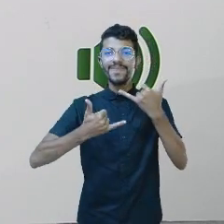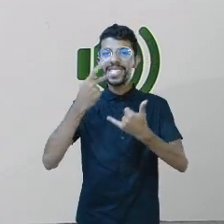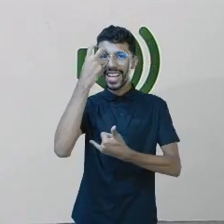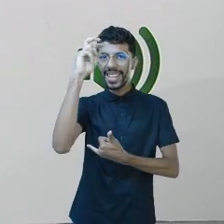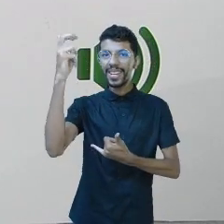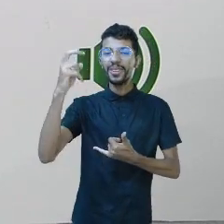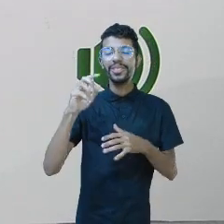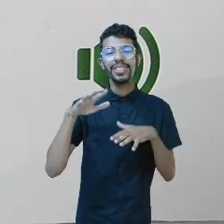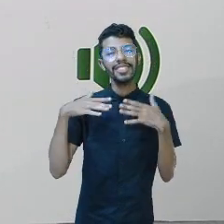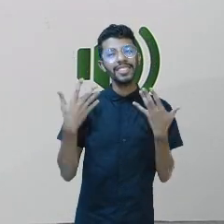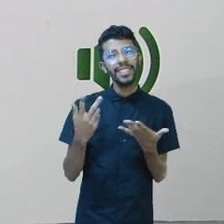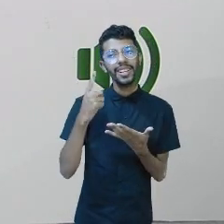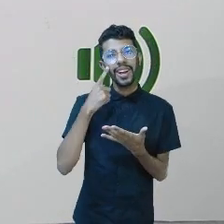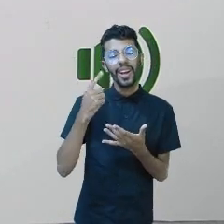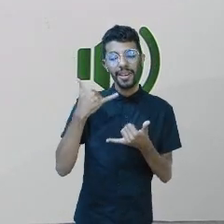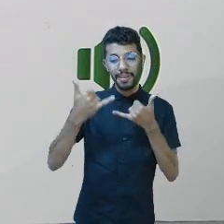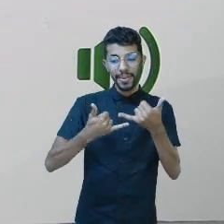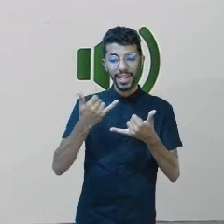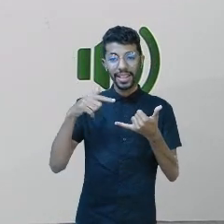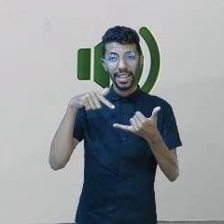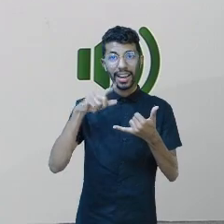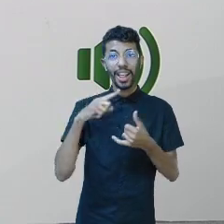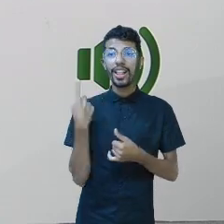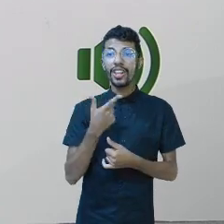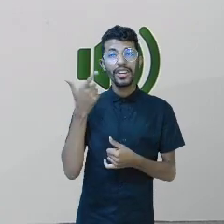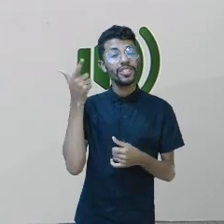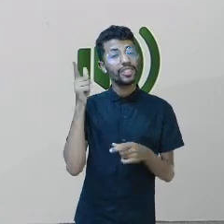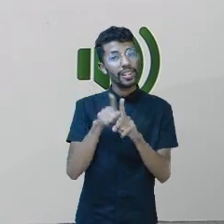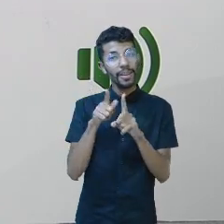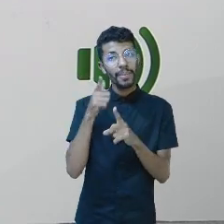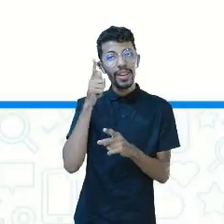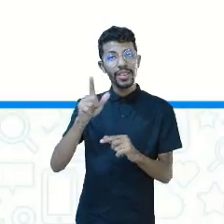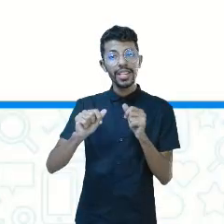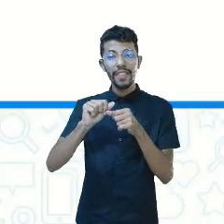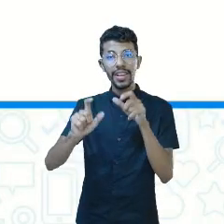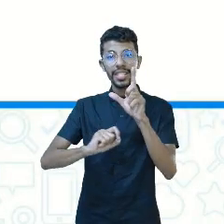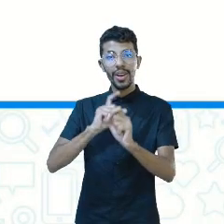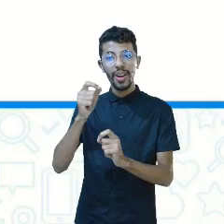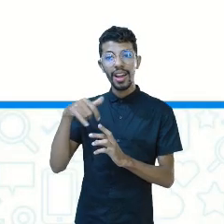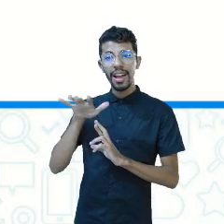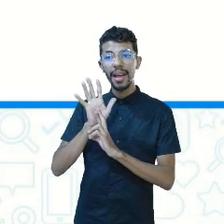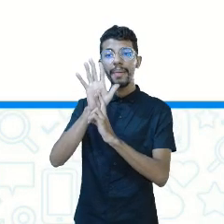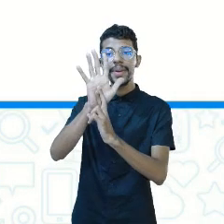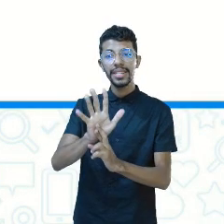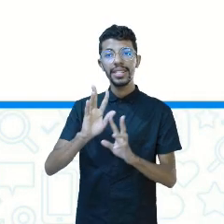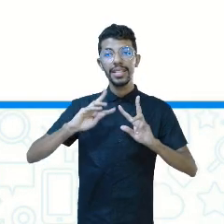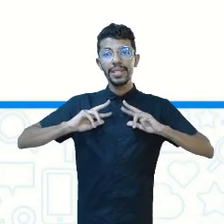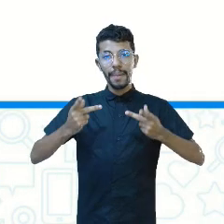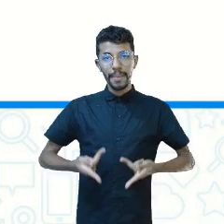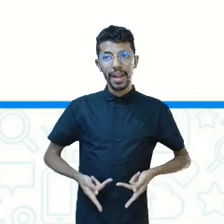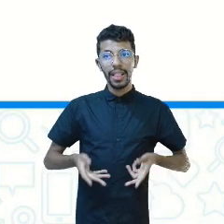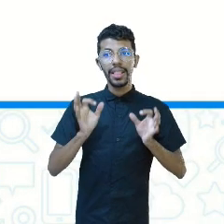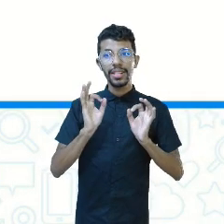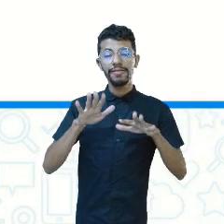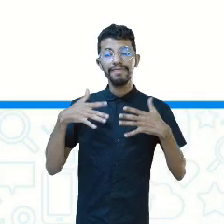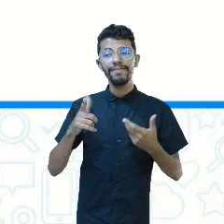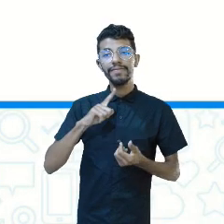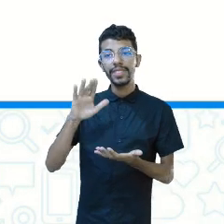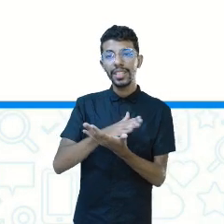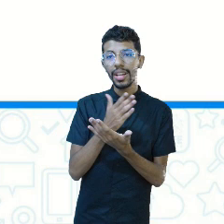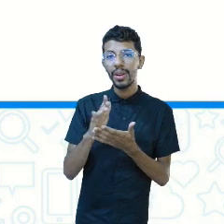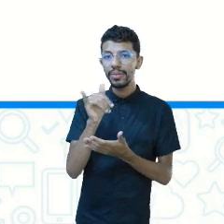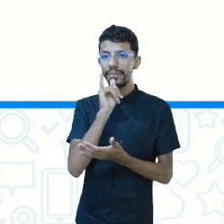através dessas brincadeiras nós podemos também fazer representações humanas, né? Então nós temos aí alguns exemplos,